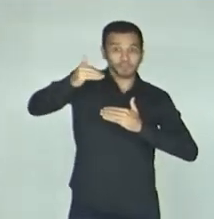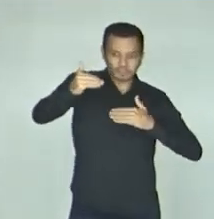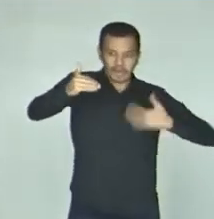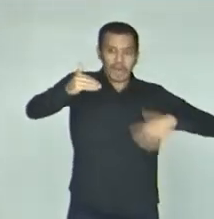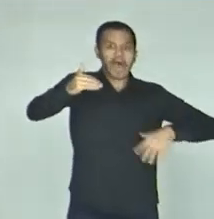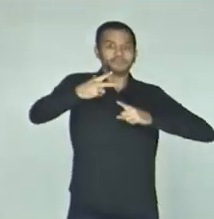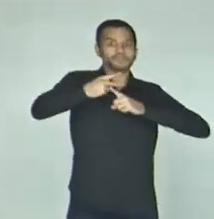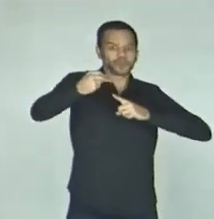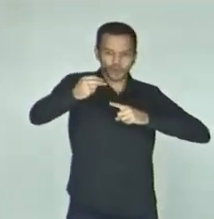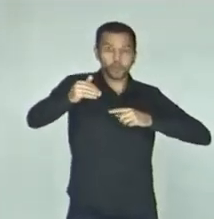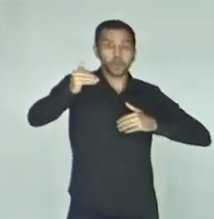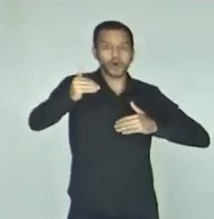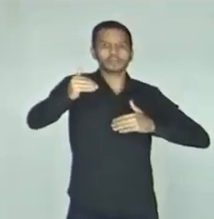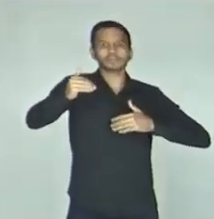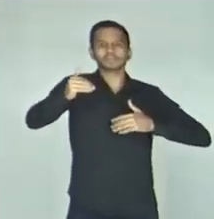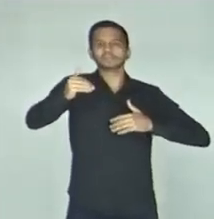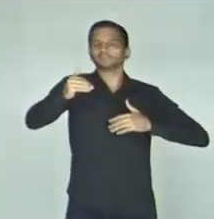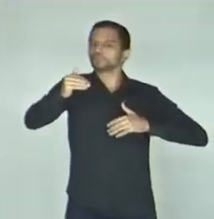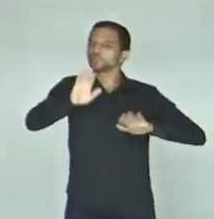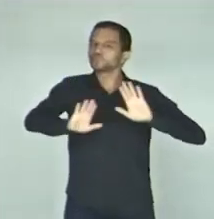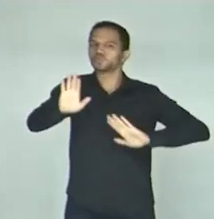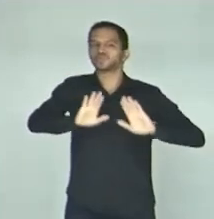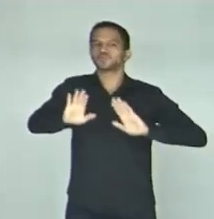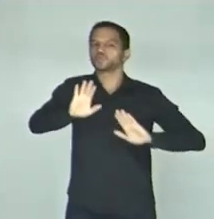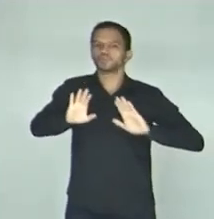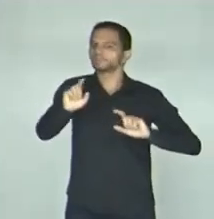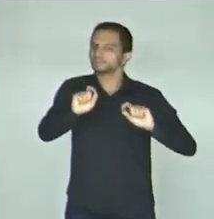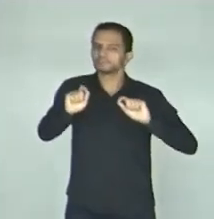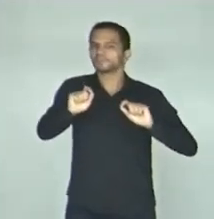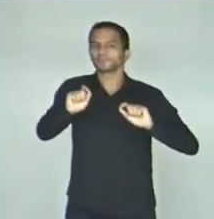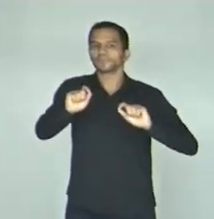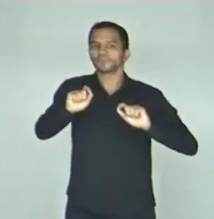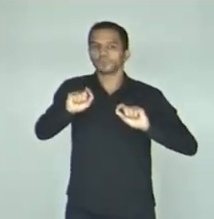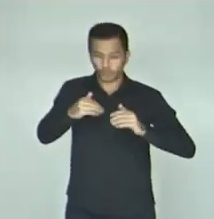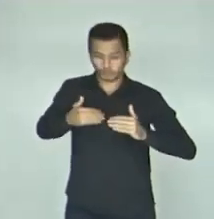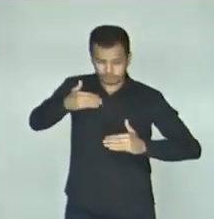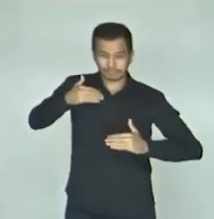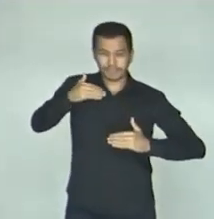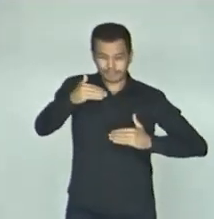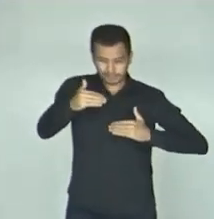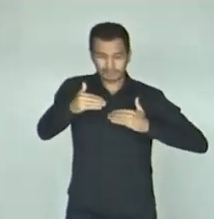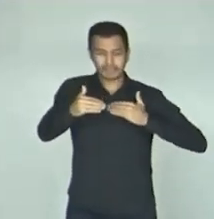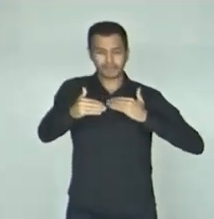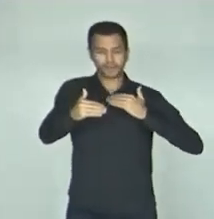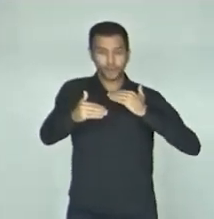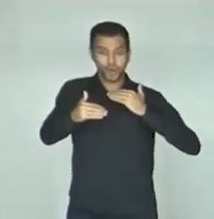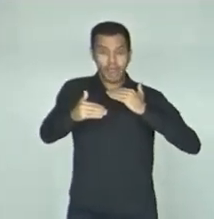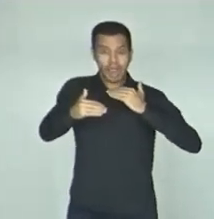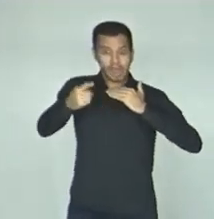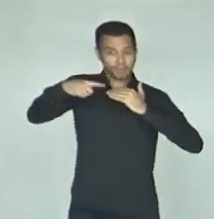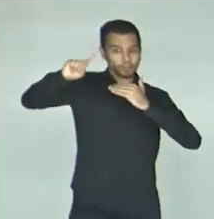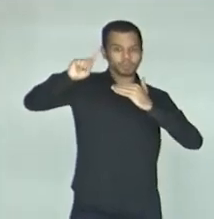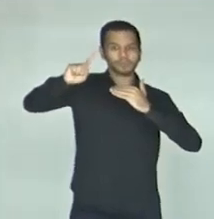pouquinho de Vitória aí é que mora o problema porque quando começa a ver um pouco de sucesso ainda que